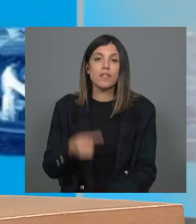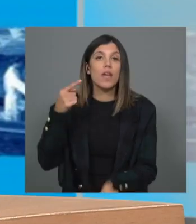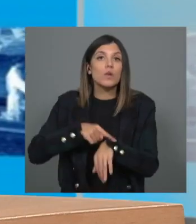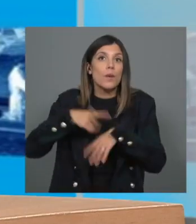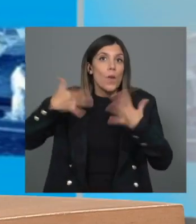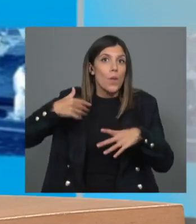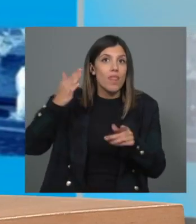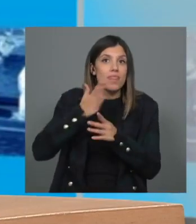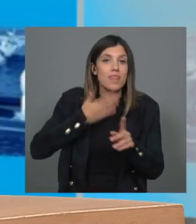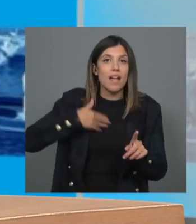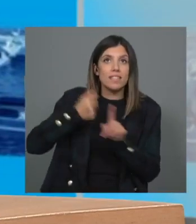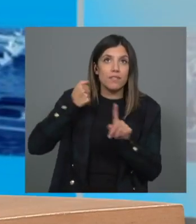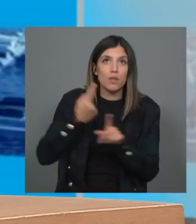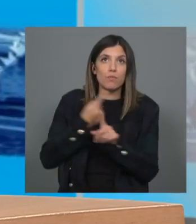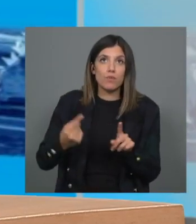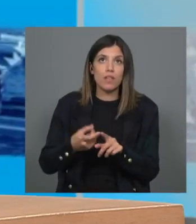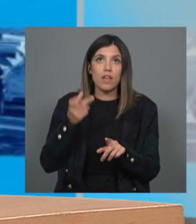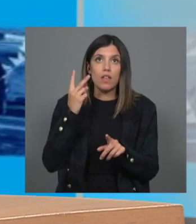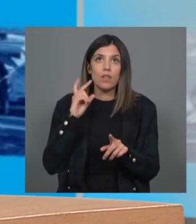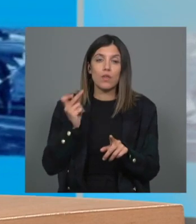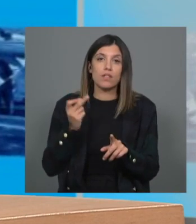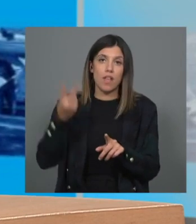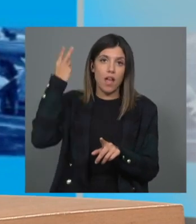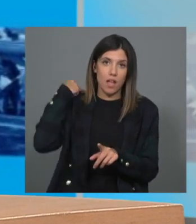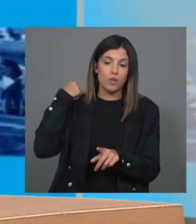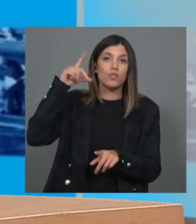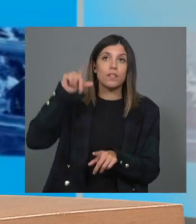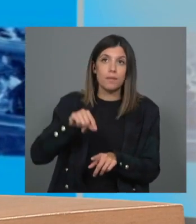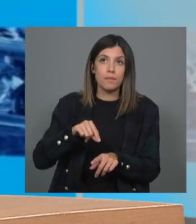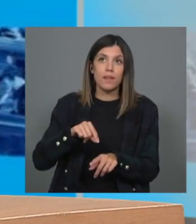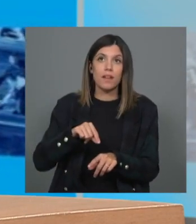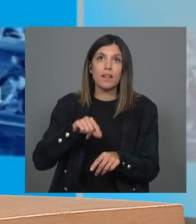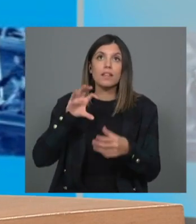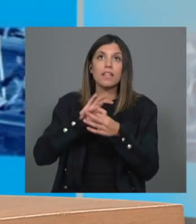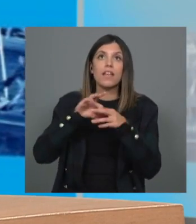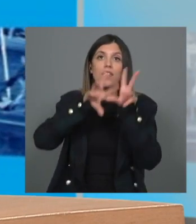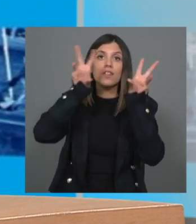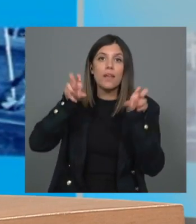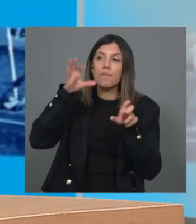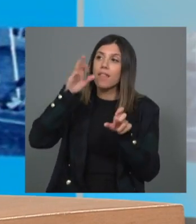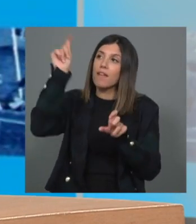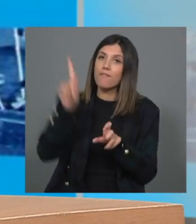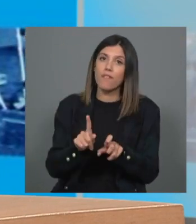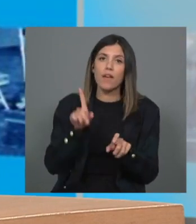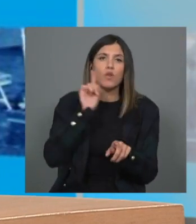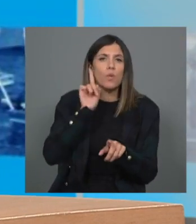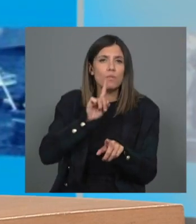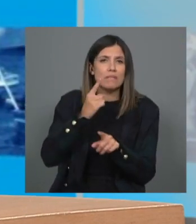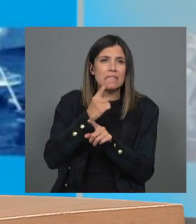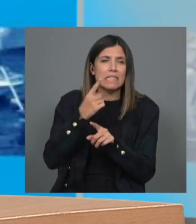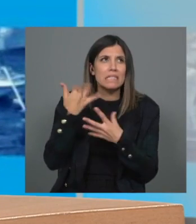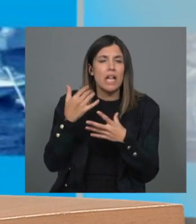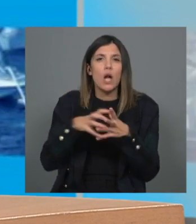na medida em que os últimos 2 anos também, e especificamente no tema da fé, foram tempos complicados, porque de facto foram